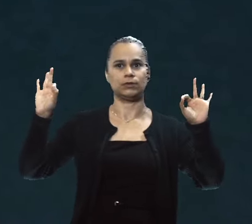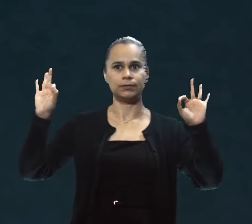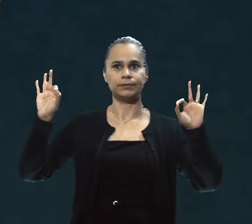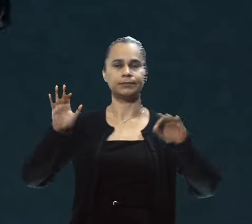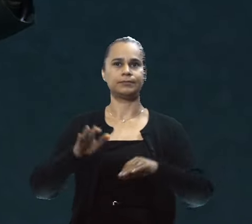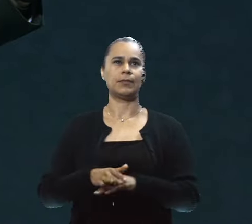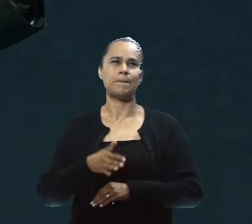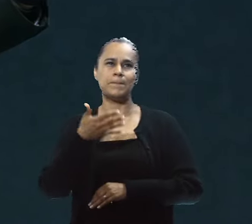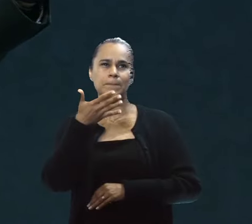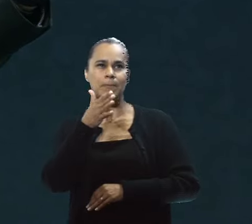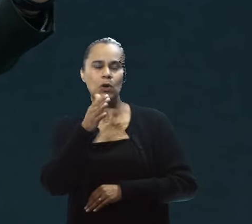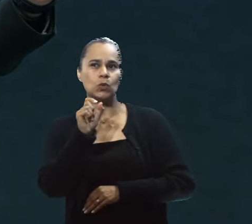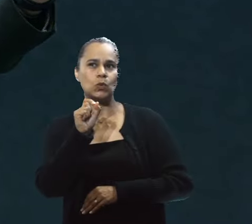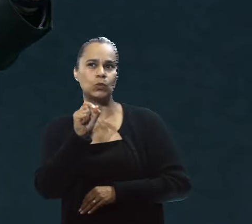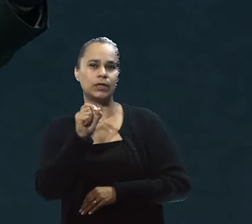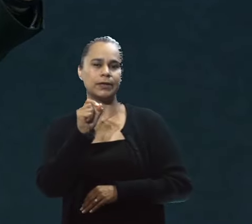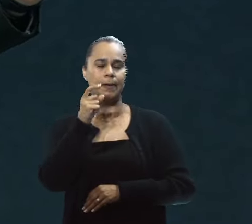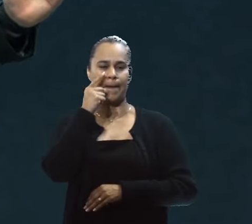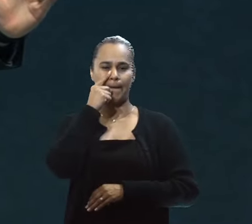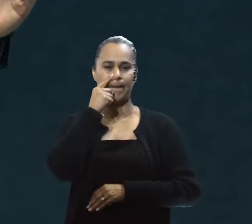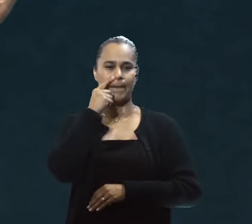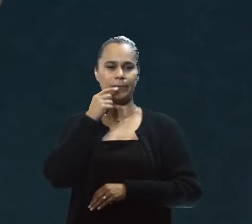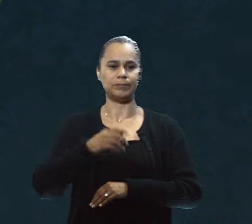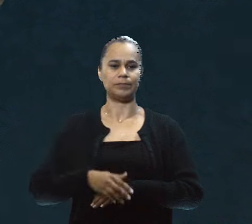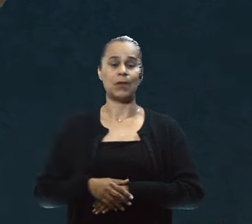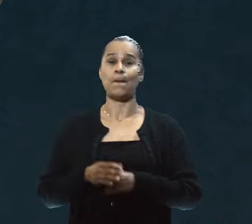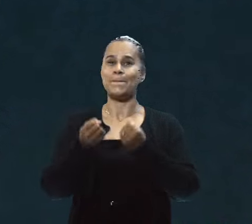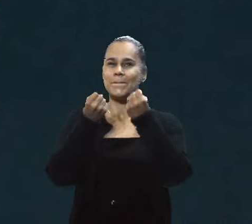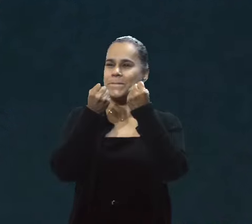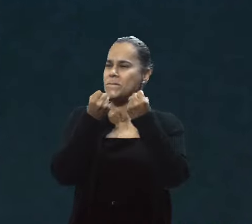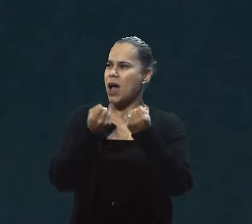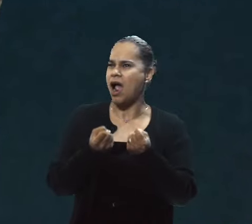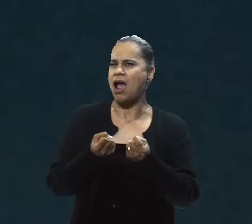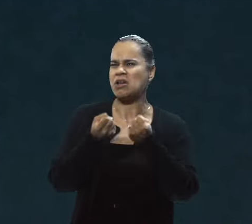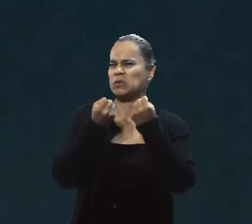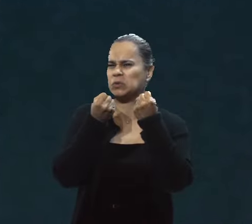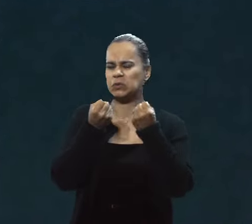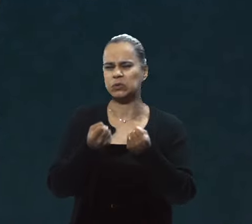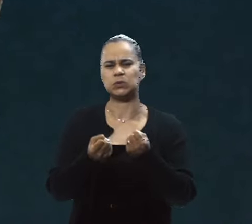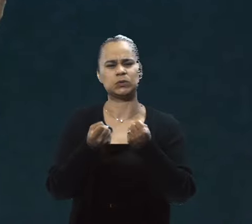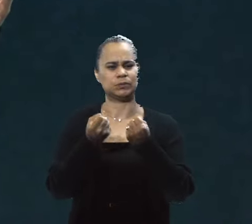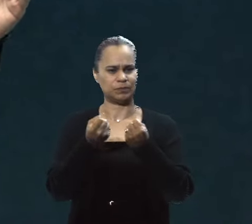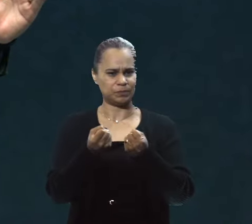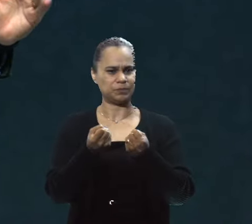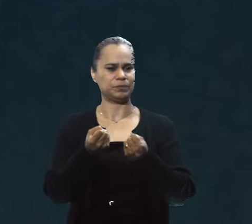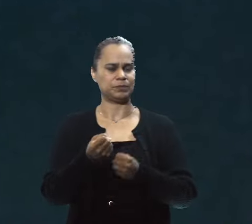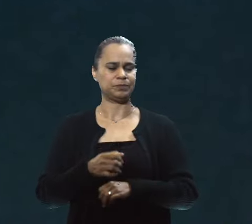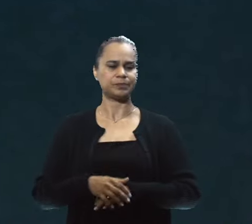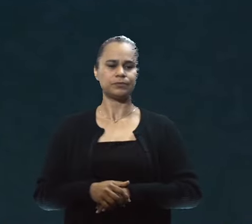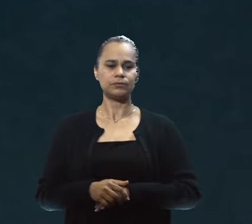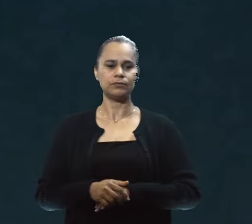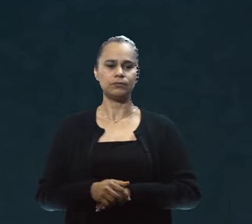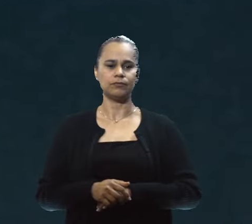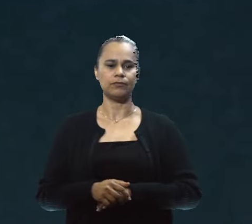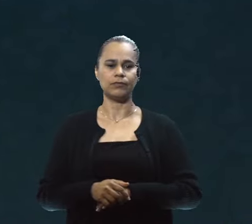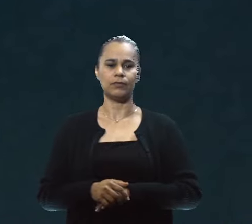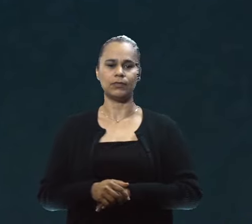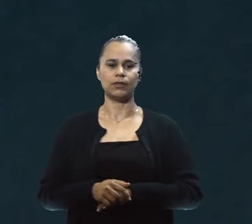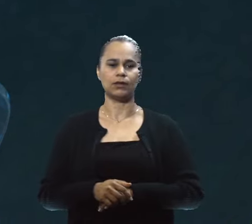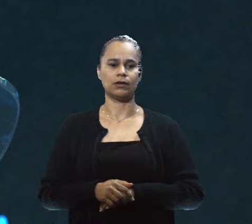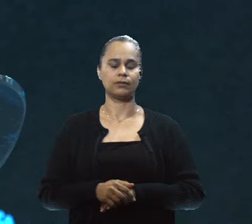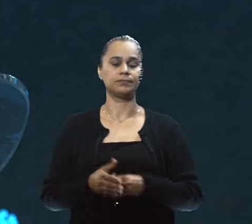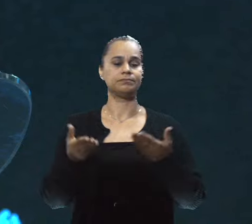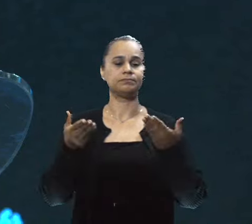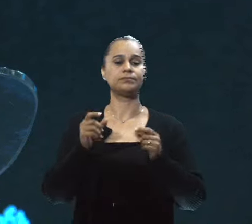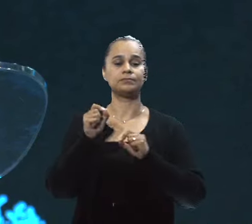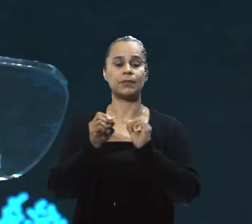entre 300, eles estimam, a 1.000 quilos. 1 tonelada. Agora, a